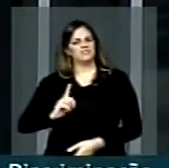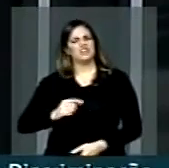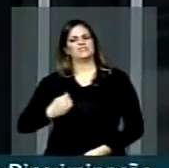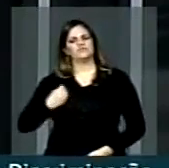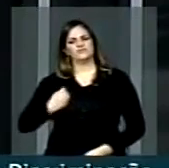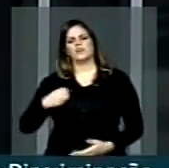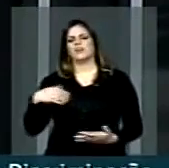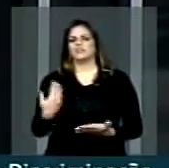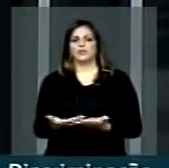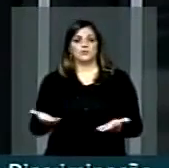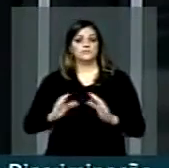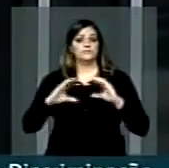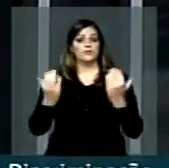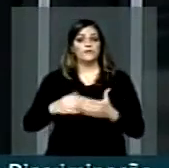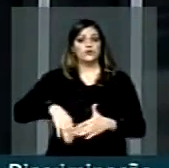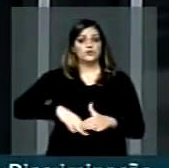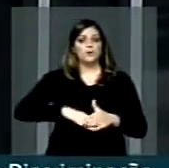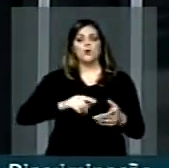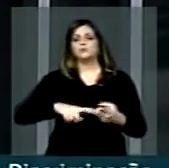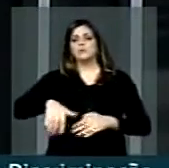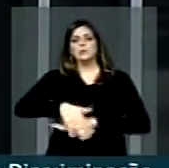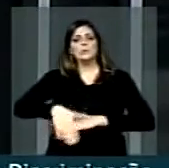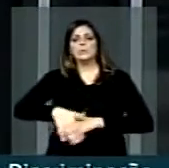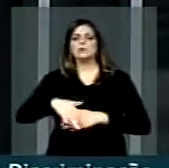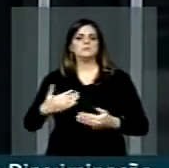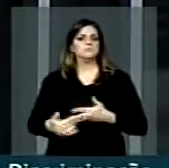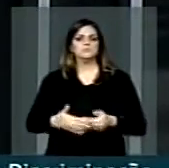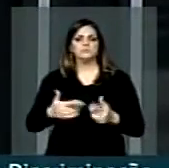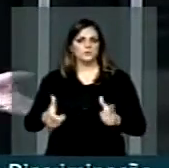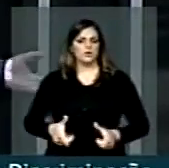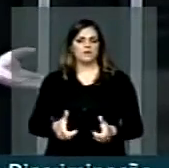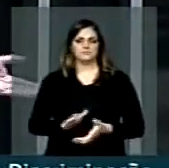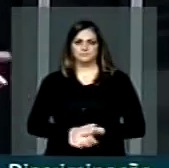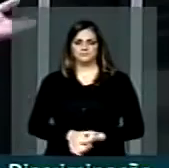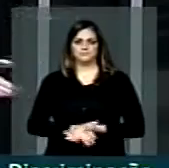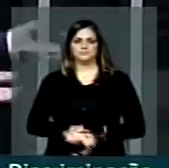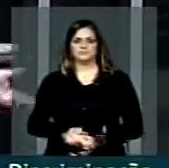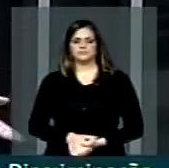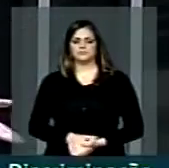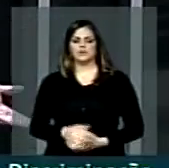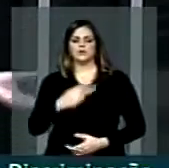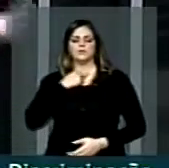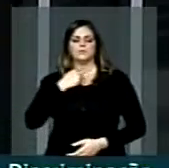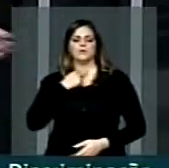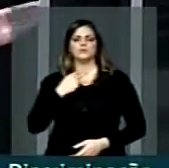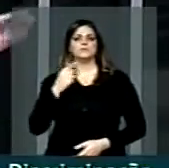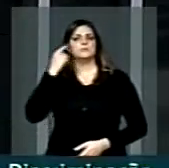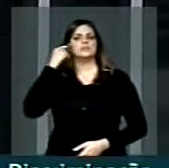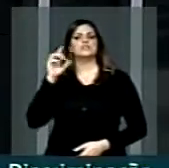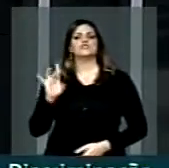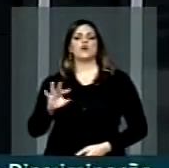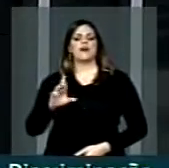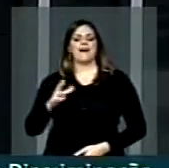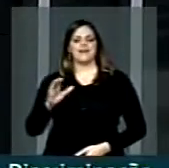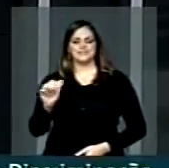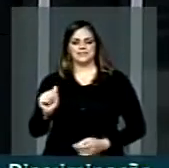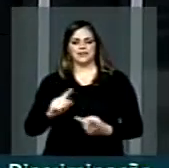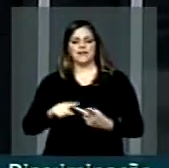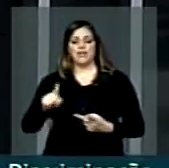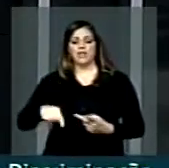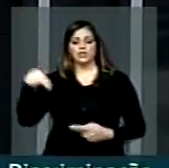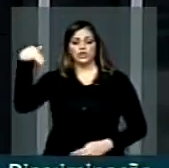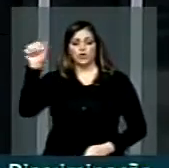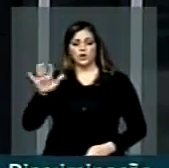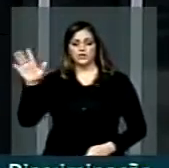permeiam estádios de futebol, permeiam ruas, praças, e a discriminação também não passa apenas pela raça. Nós, nordestinos, somos